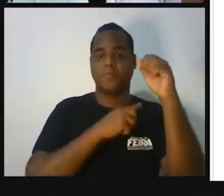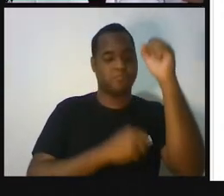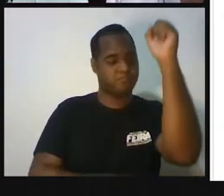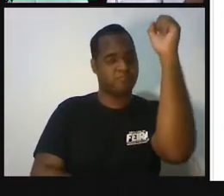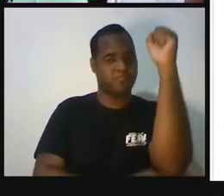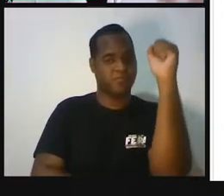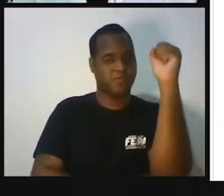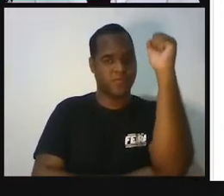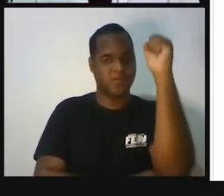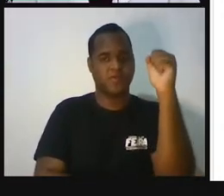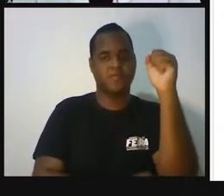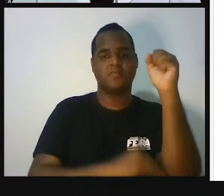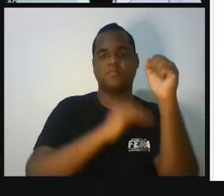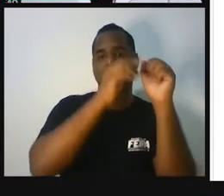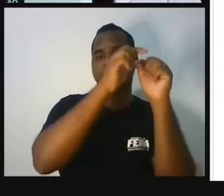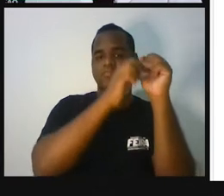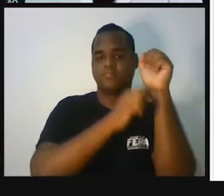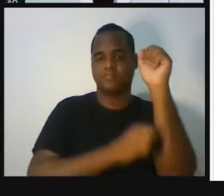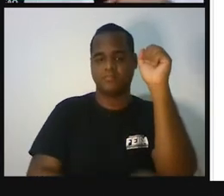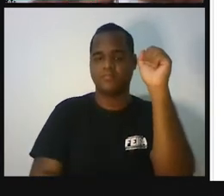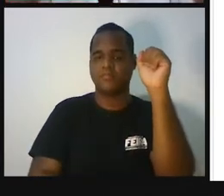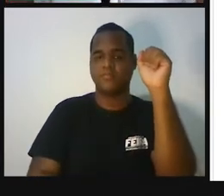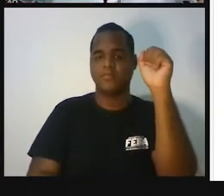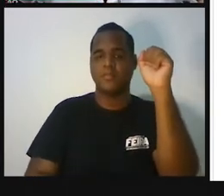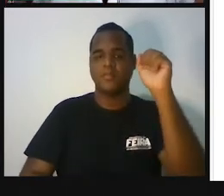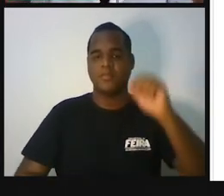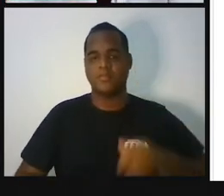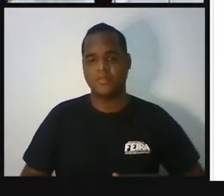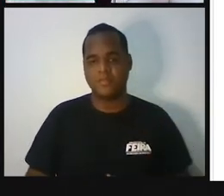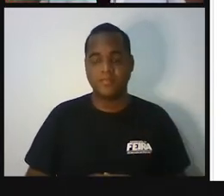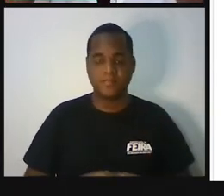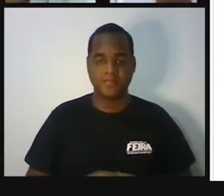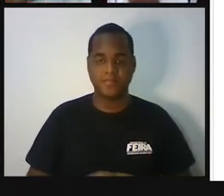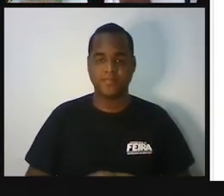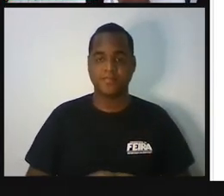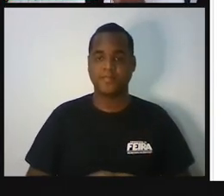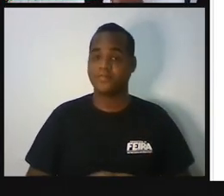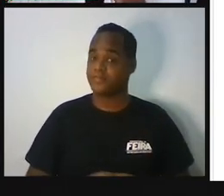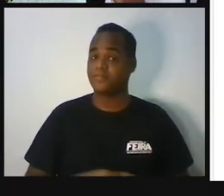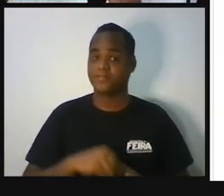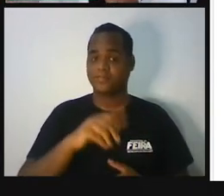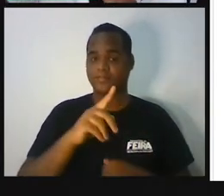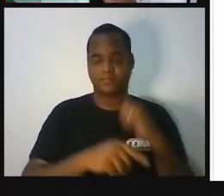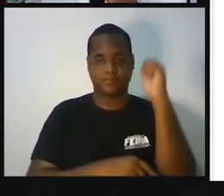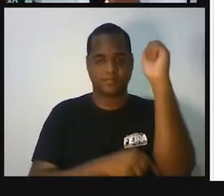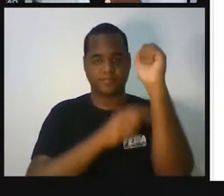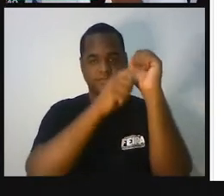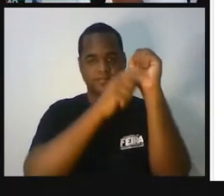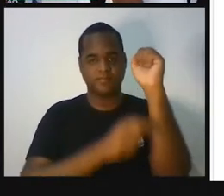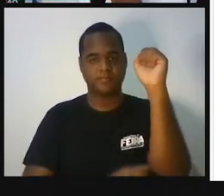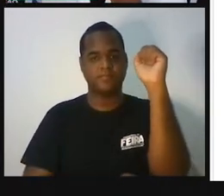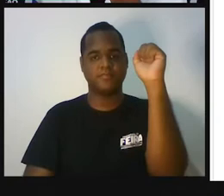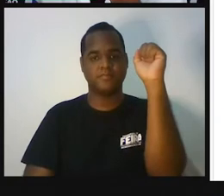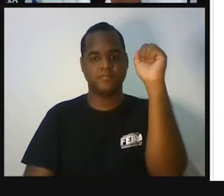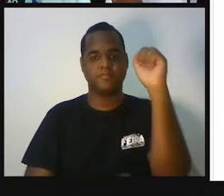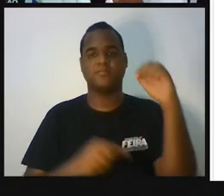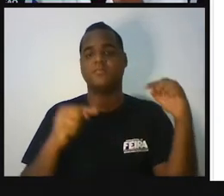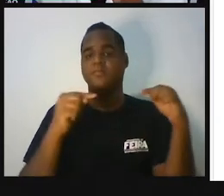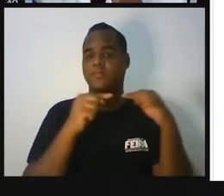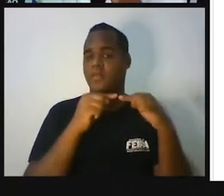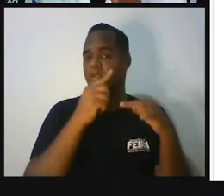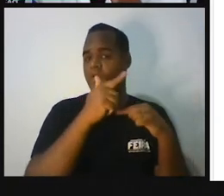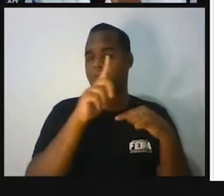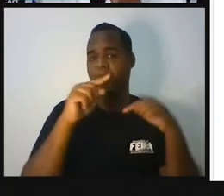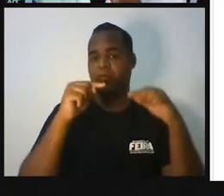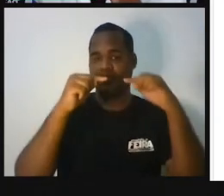né um poste vertical vertical significa em pé Oi e esse poste vertical ou o poste